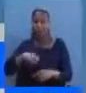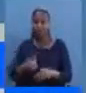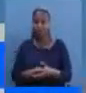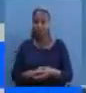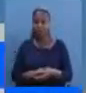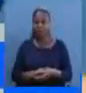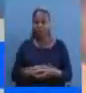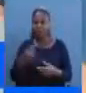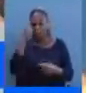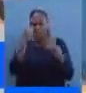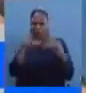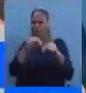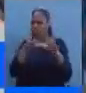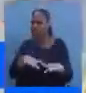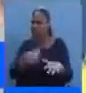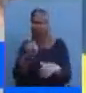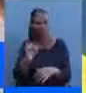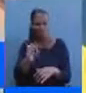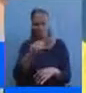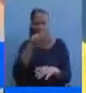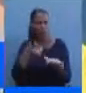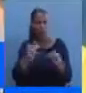não haverá greve? Não se fala em greve neste momento.